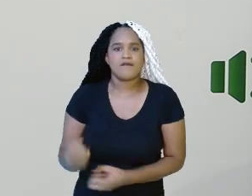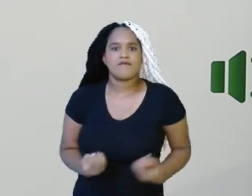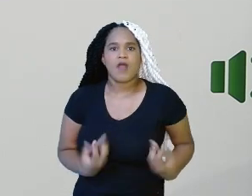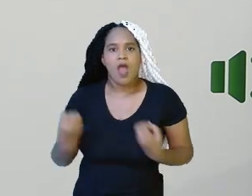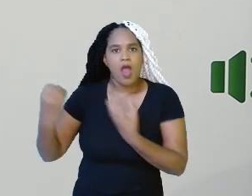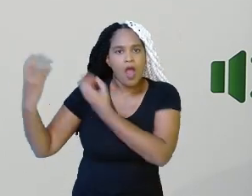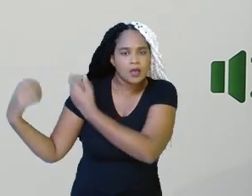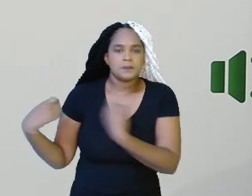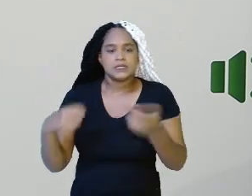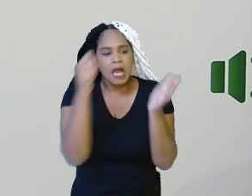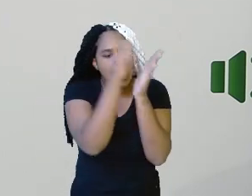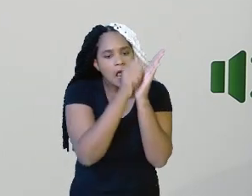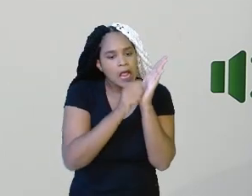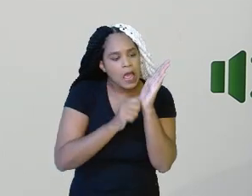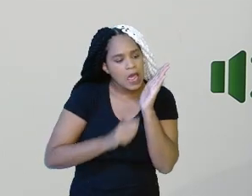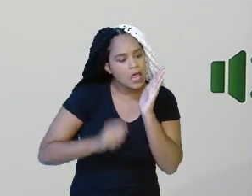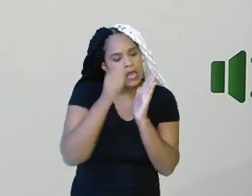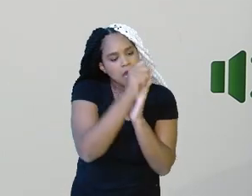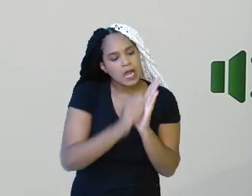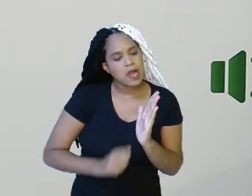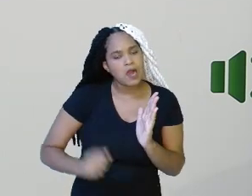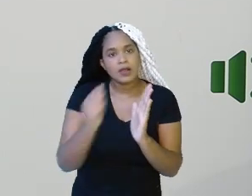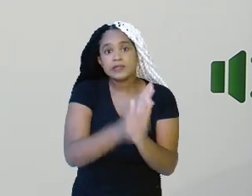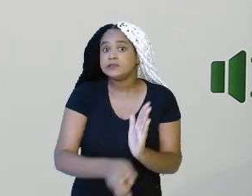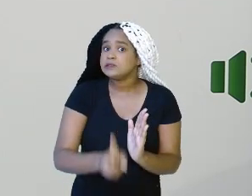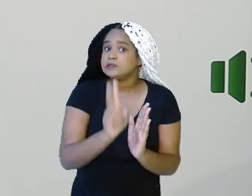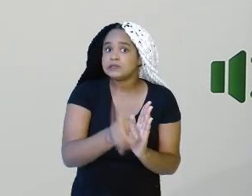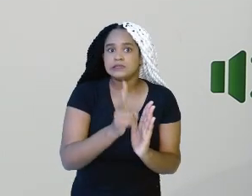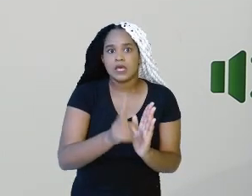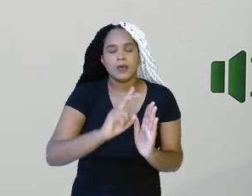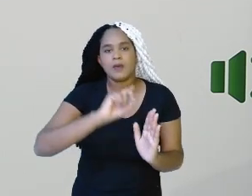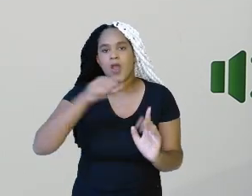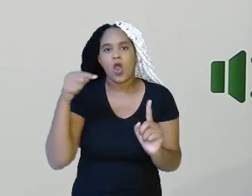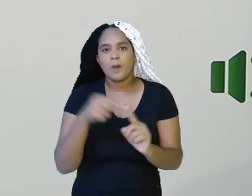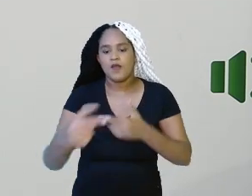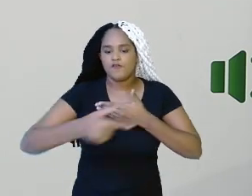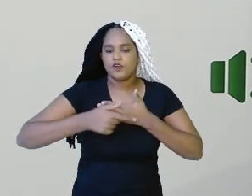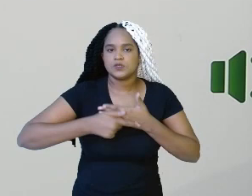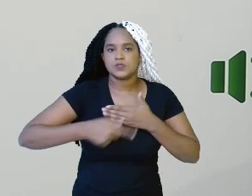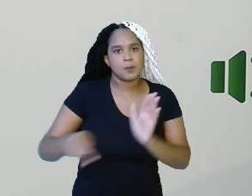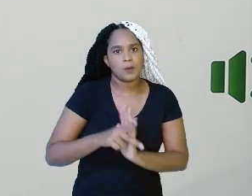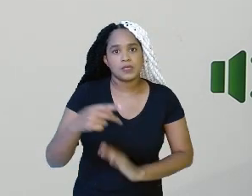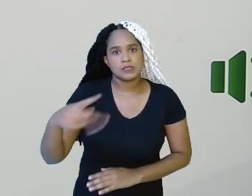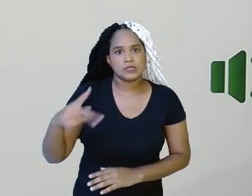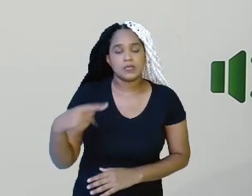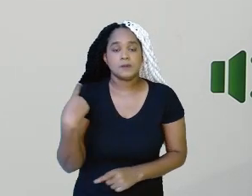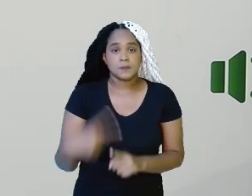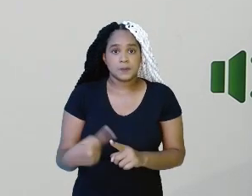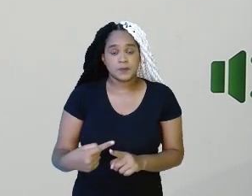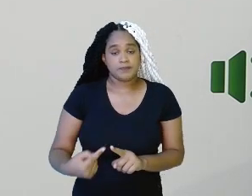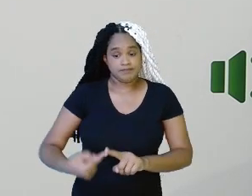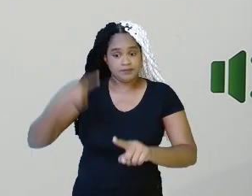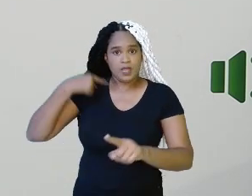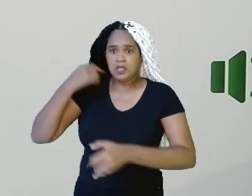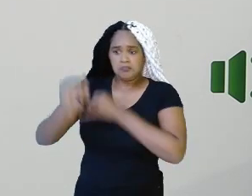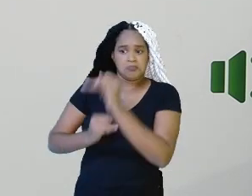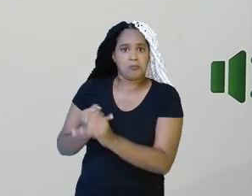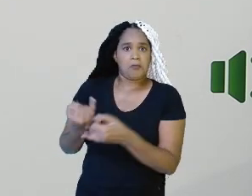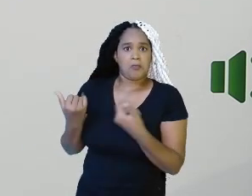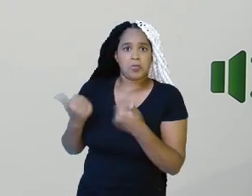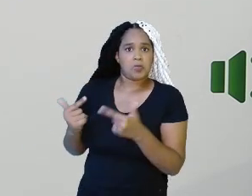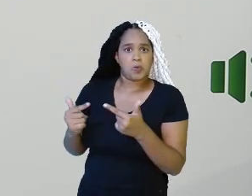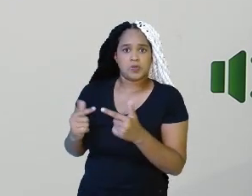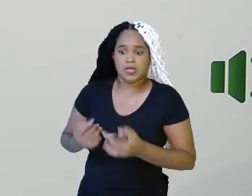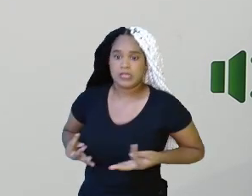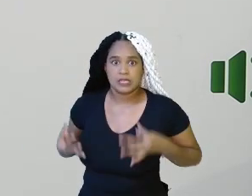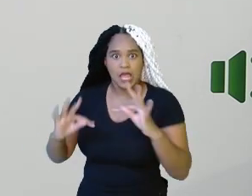tivessem naquele local. Assim que eles chegaram, o papel dele era relatar. Como naquela época não existia internet, não existia essa